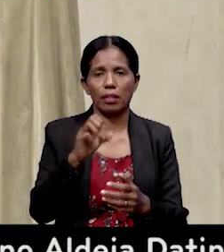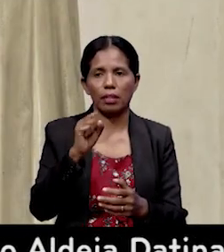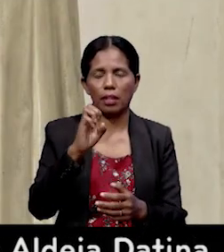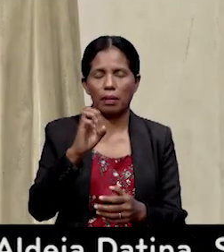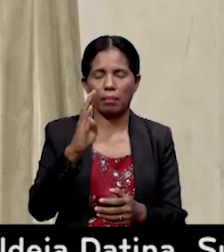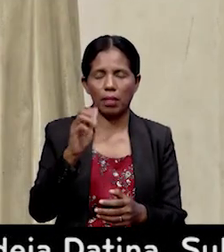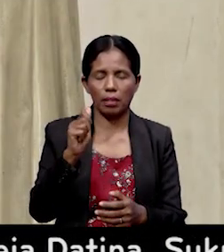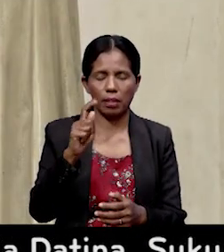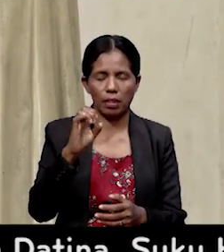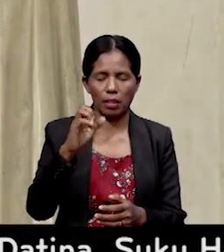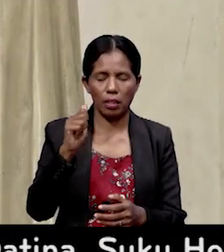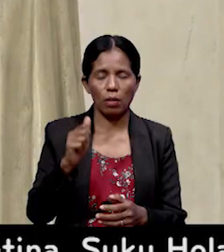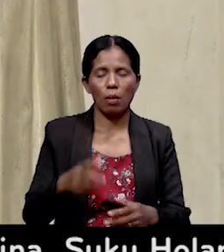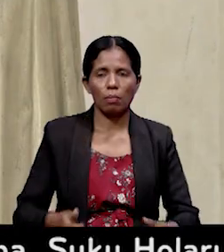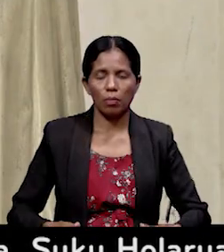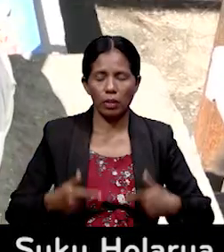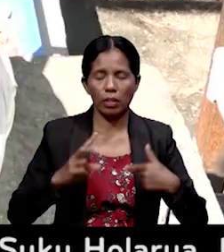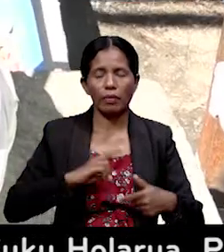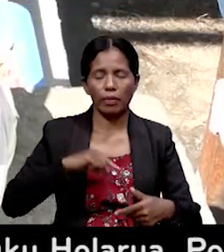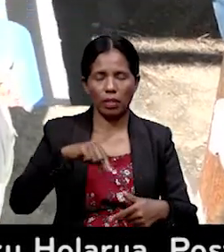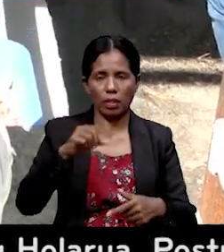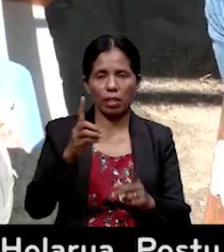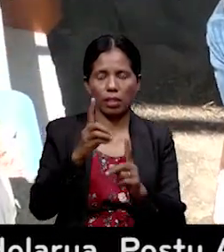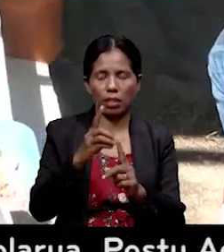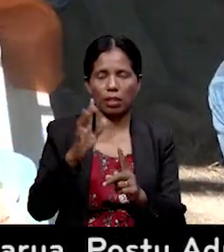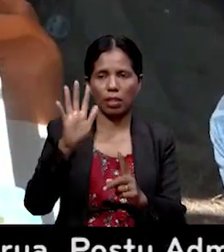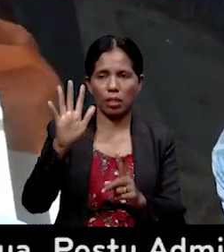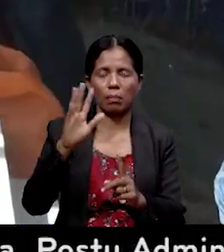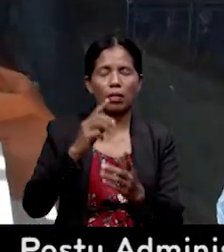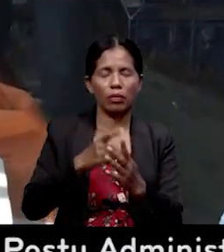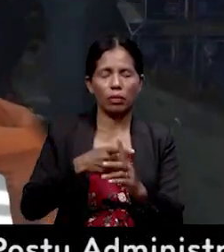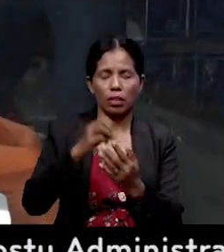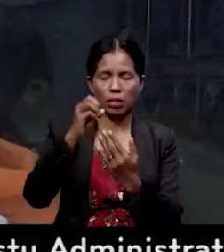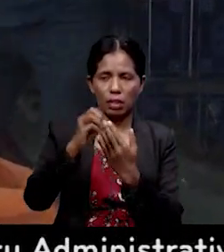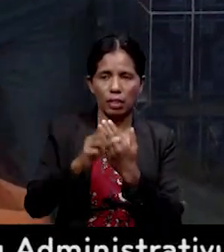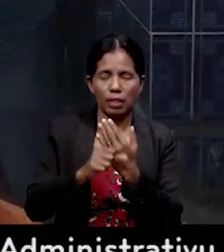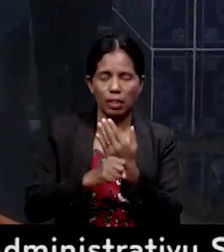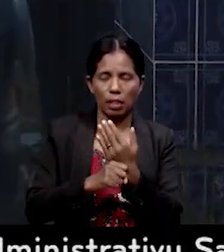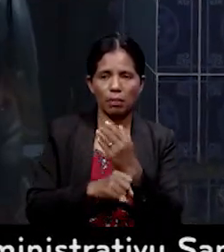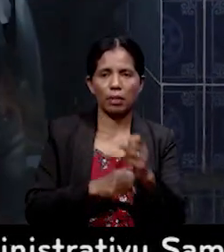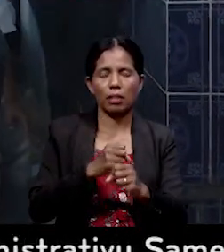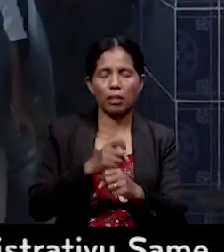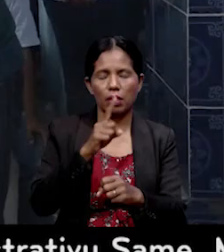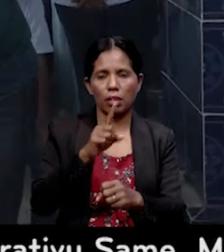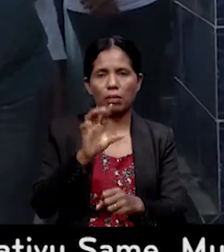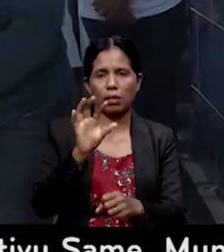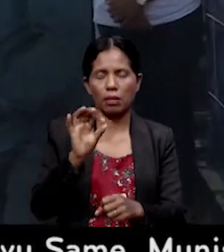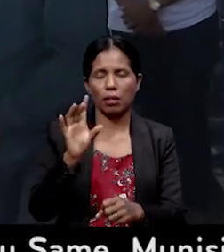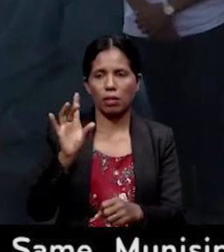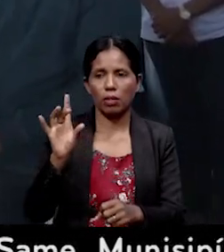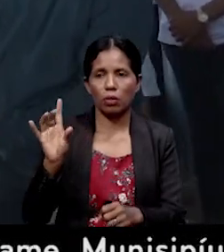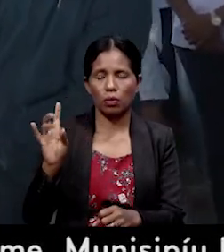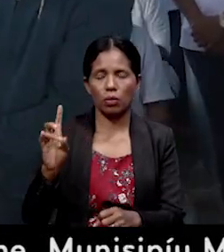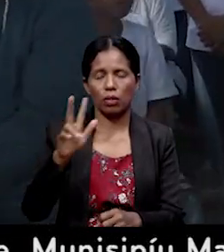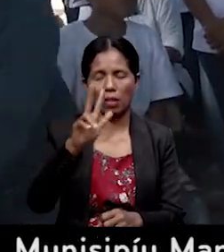Moris e Hawaii Mori Vikeke, e a Loron Lima Fulan Setembro, tina reunida atu sia hitu nulu resin tolu, mate iha loron